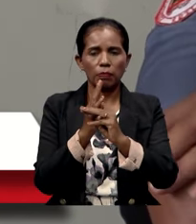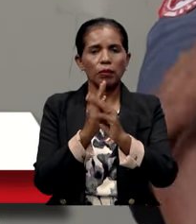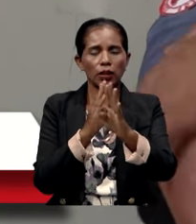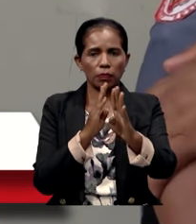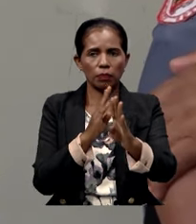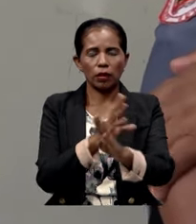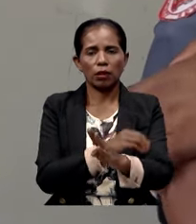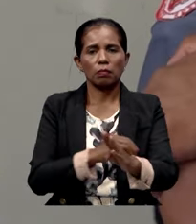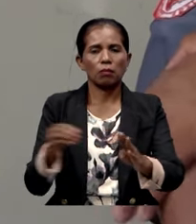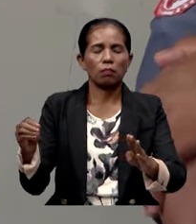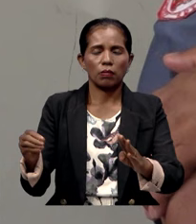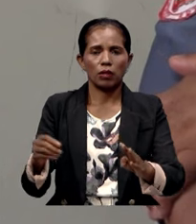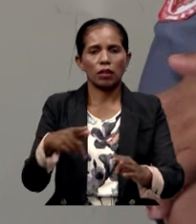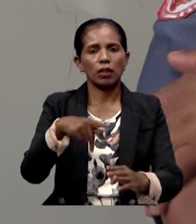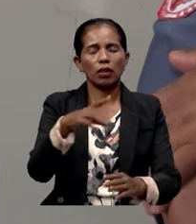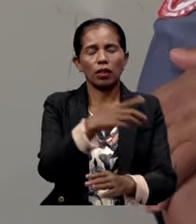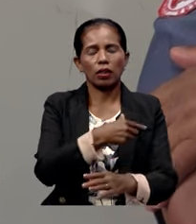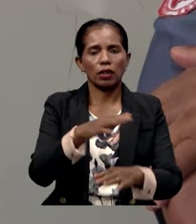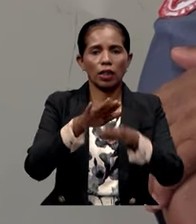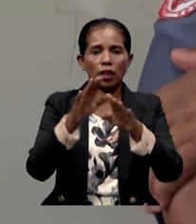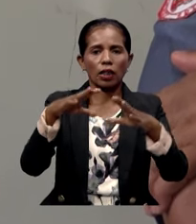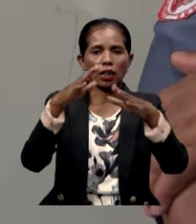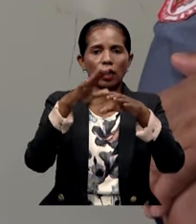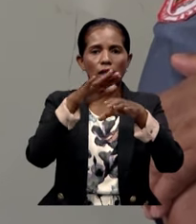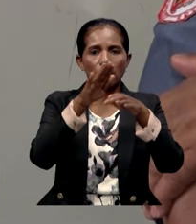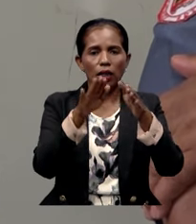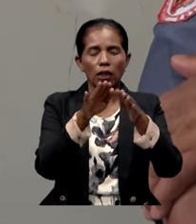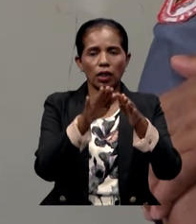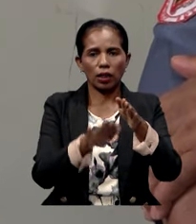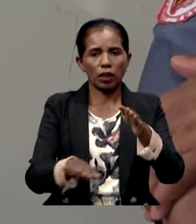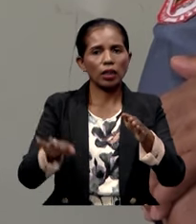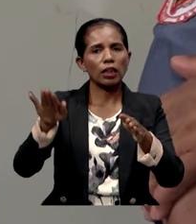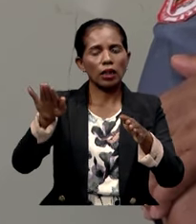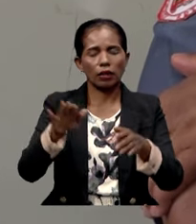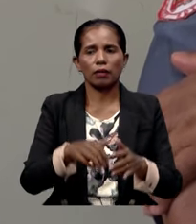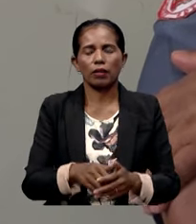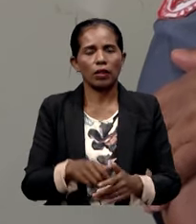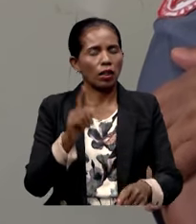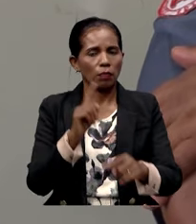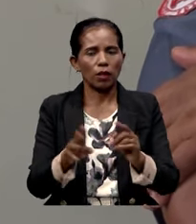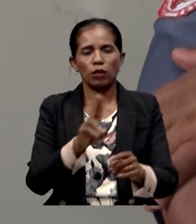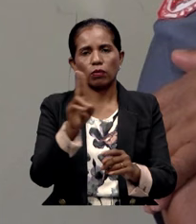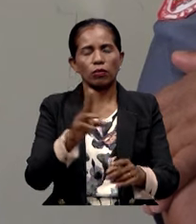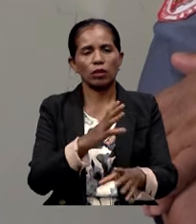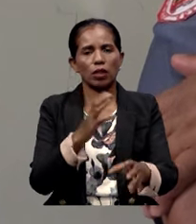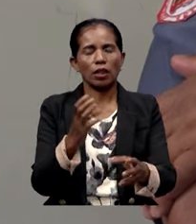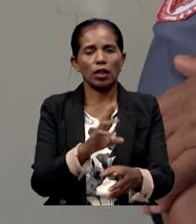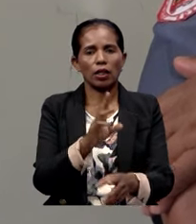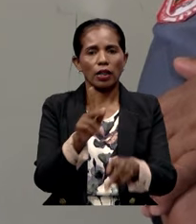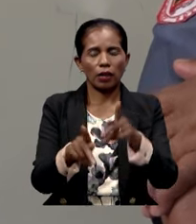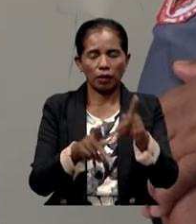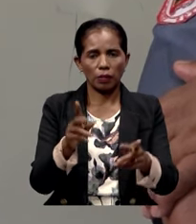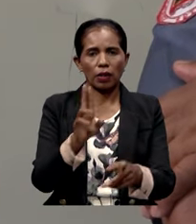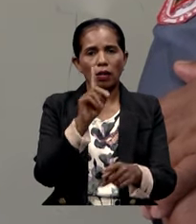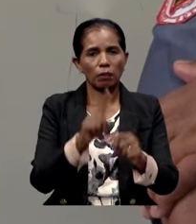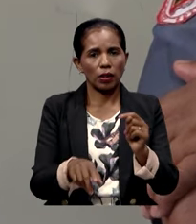Grand Max nomos bis atu labele tula passageiro sira liu cotação lotação